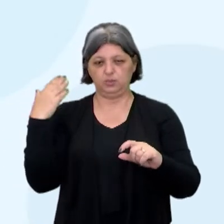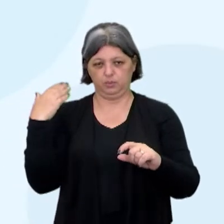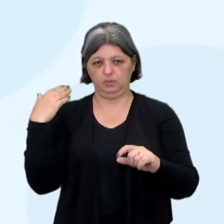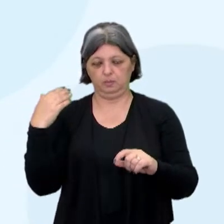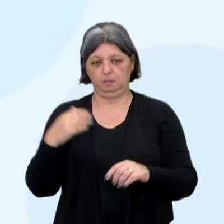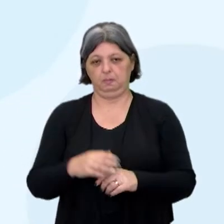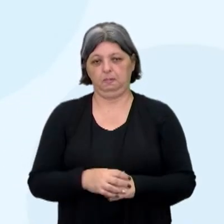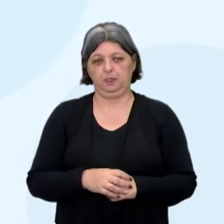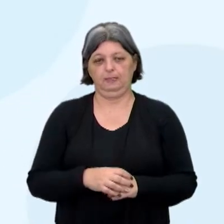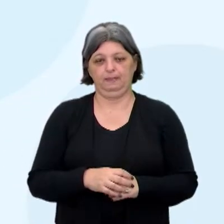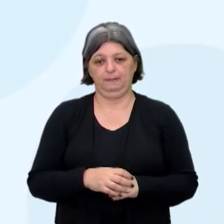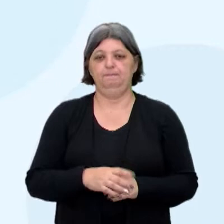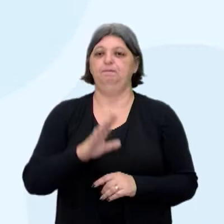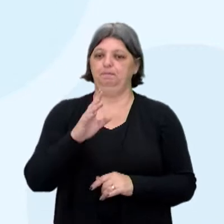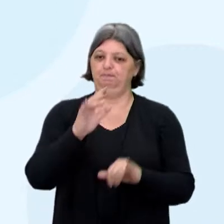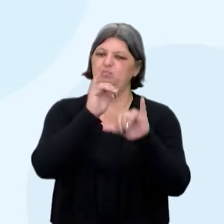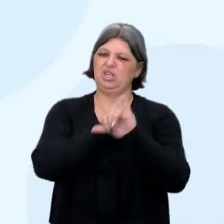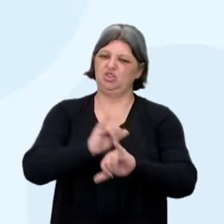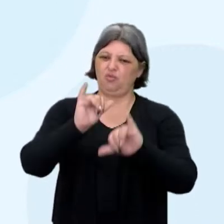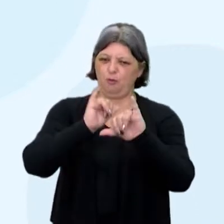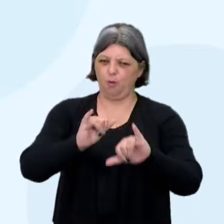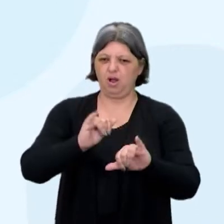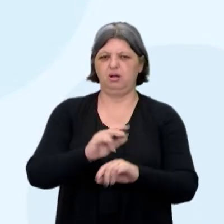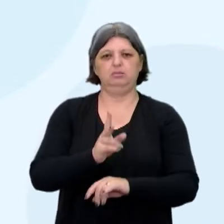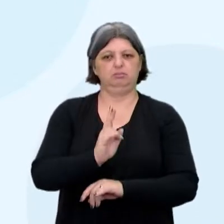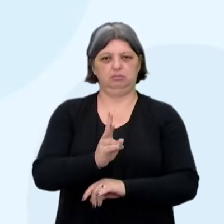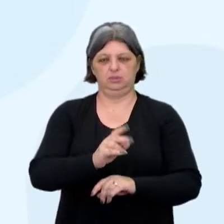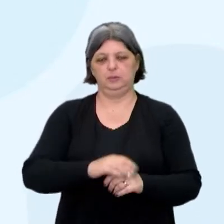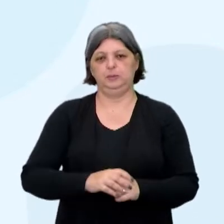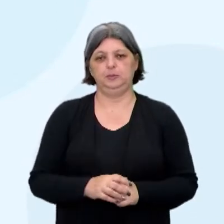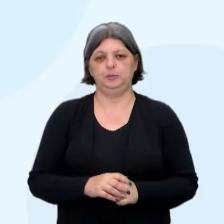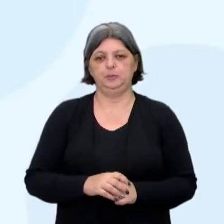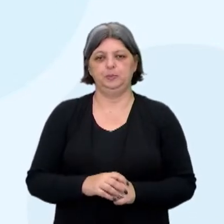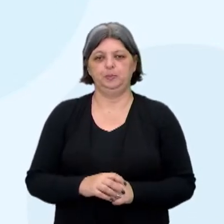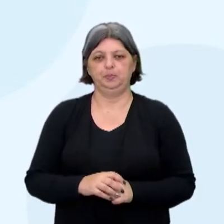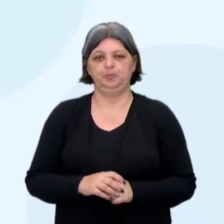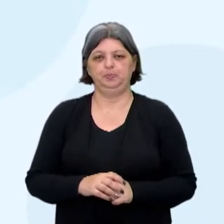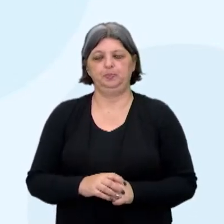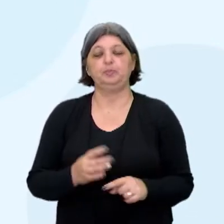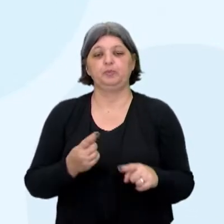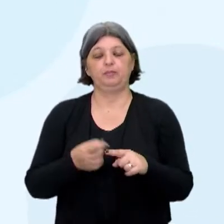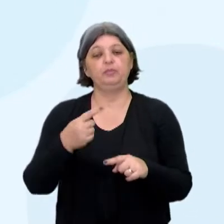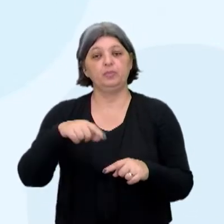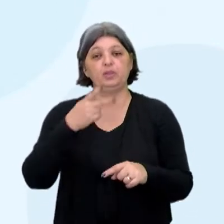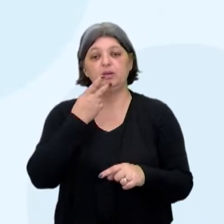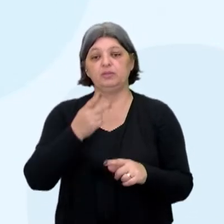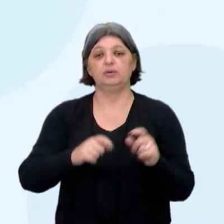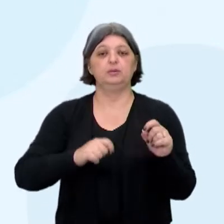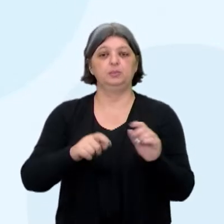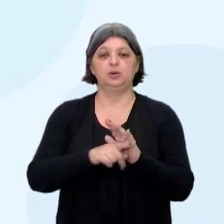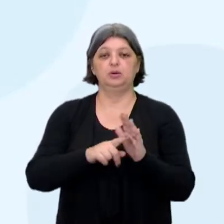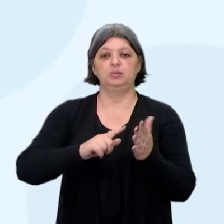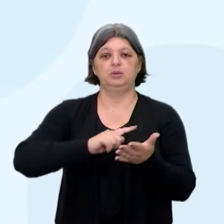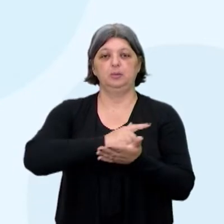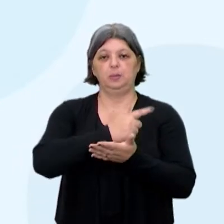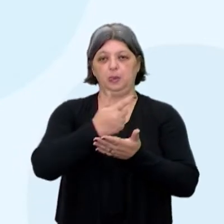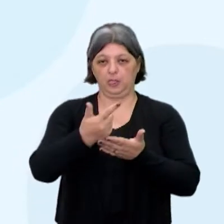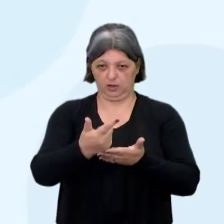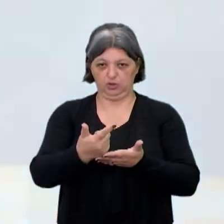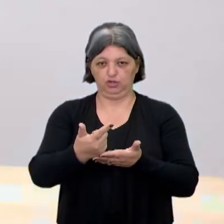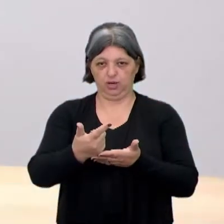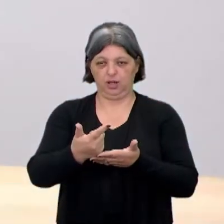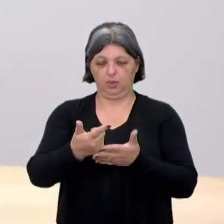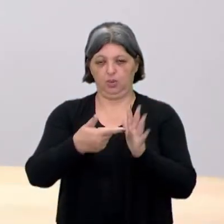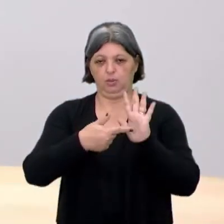assunto mais comentado, né? Tanto que você acabou tratando disso no jornal. Agora eu queria que você explicasse pra gente